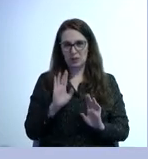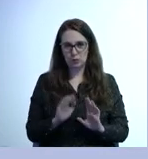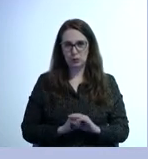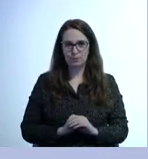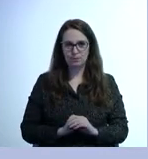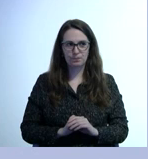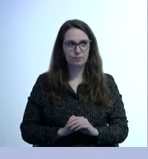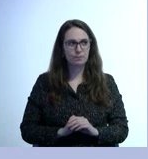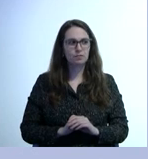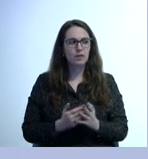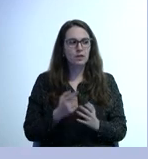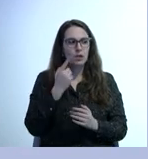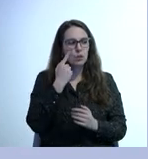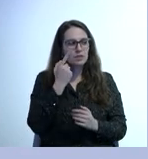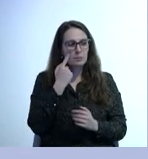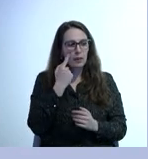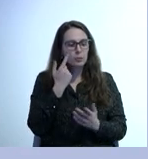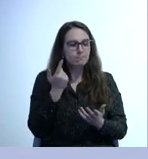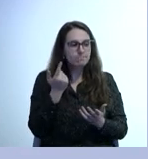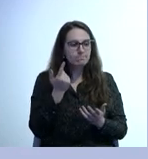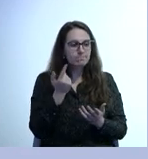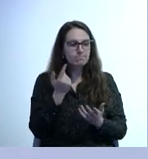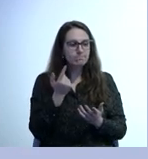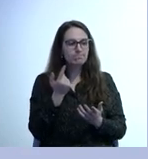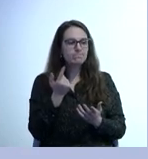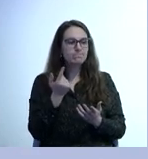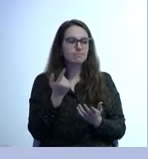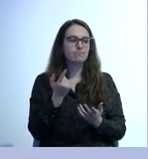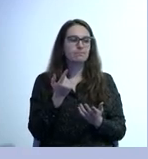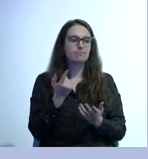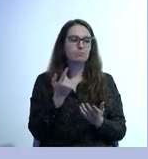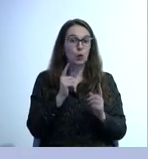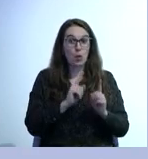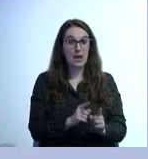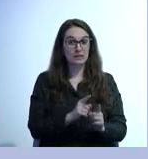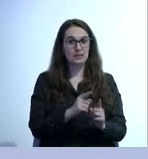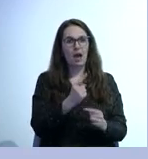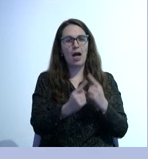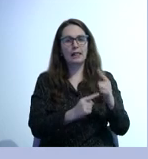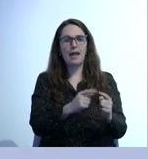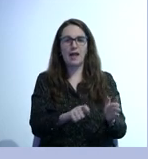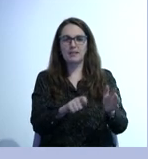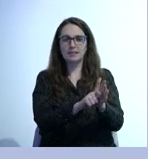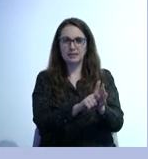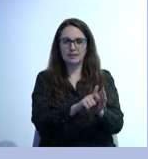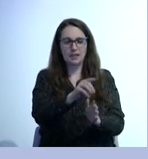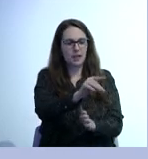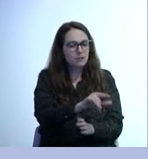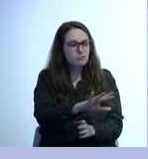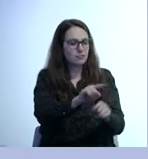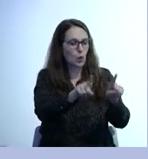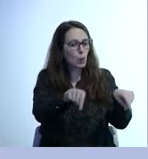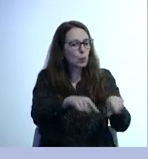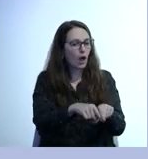de conhecimento que nos leva, a partir de uma provocação que nos é colocada, um sítio, um